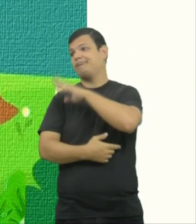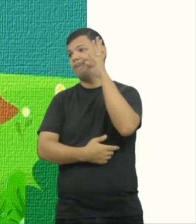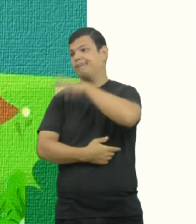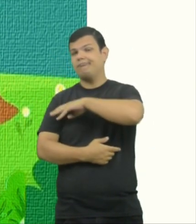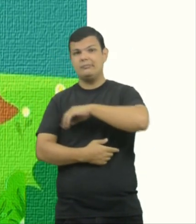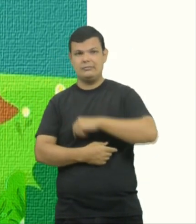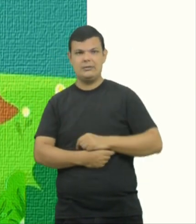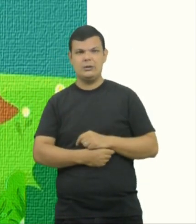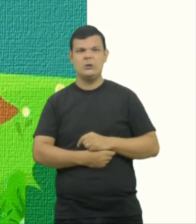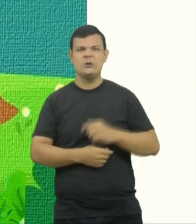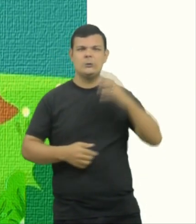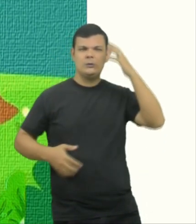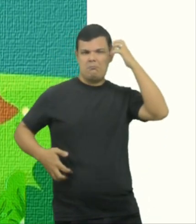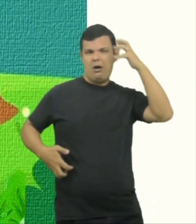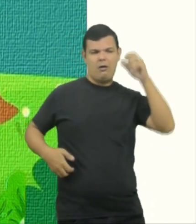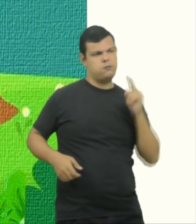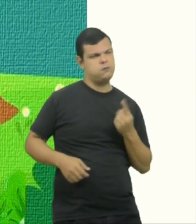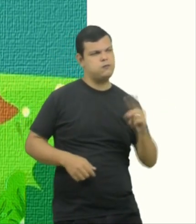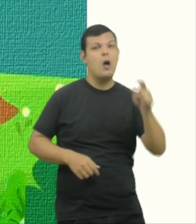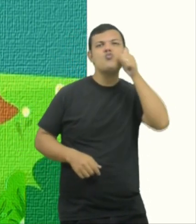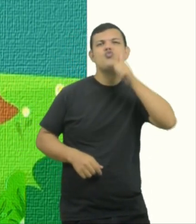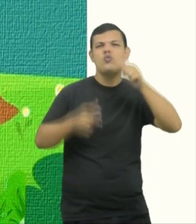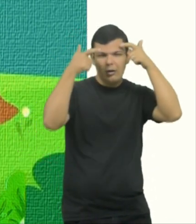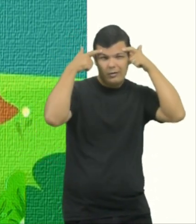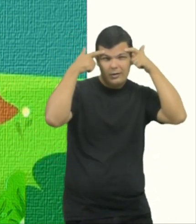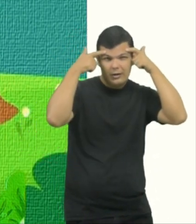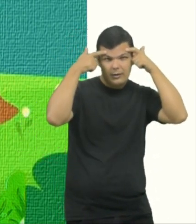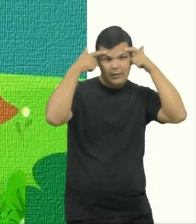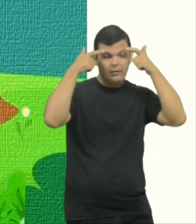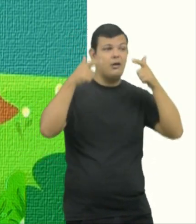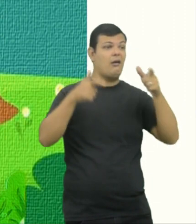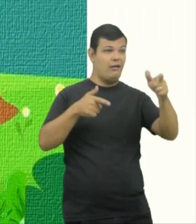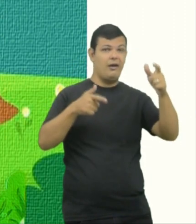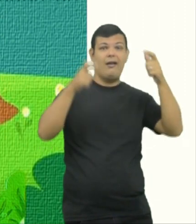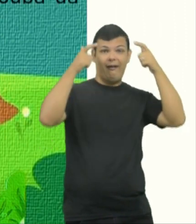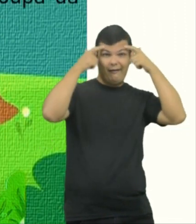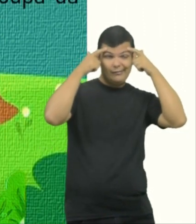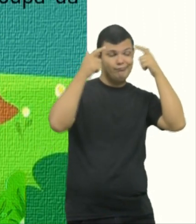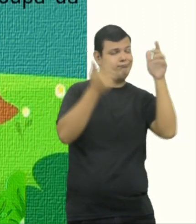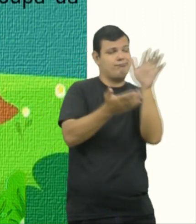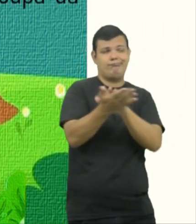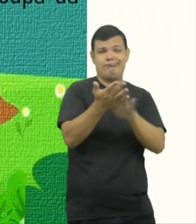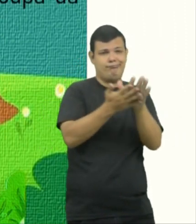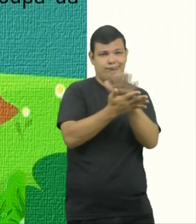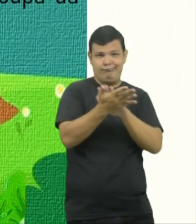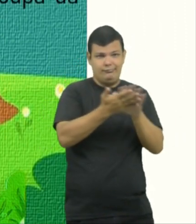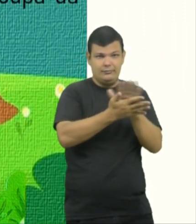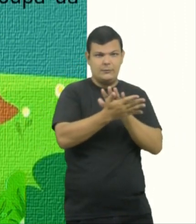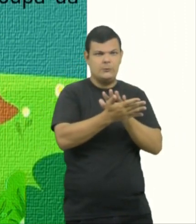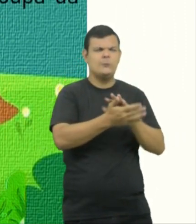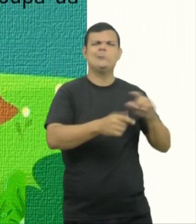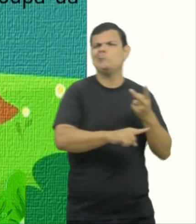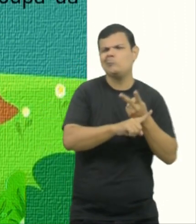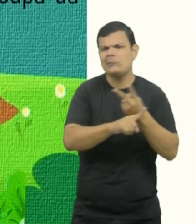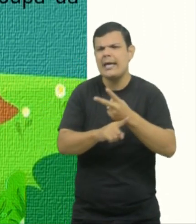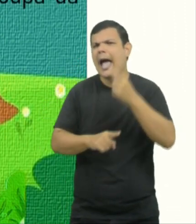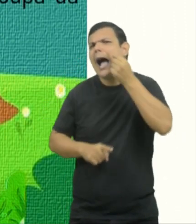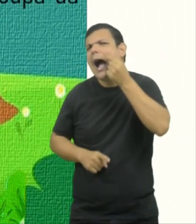a floresta para mandar o pedaço de pau ajudar a apanhar a banana que tinha caído no oco da